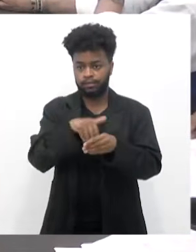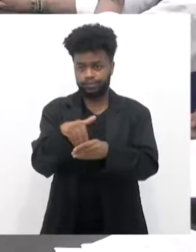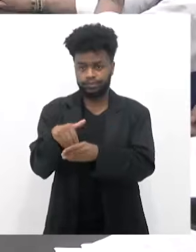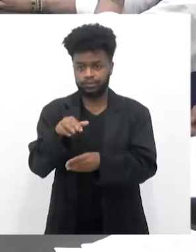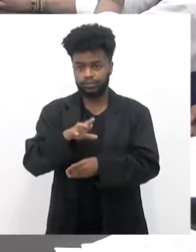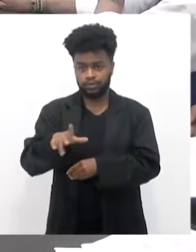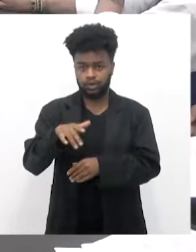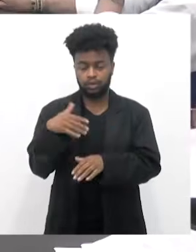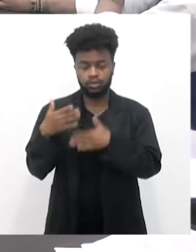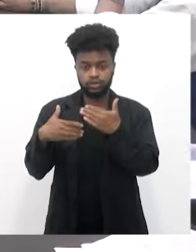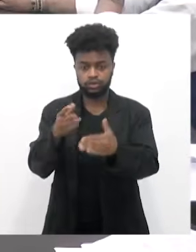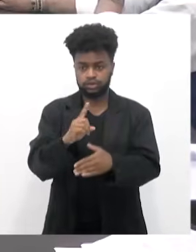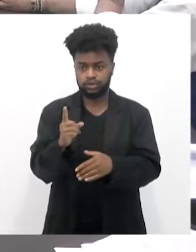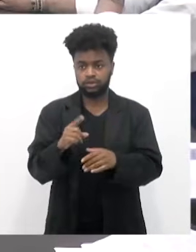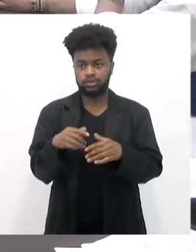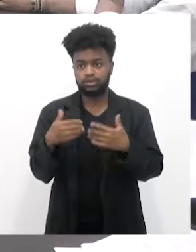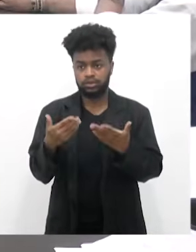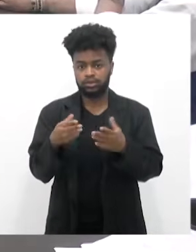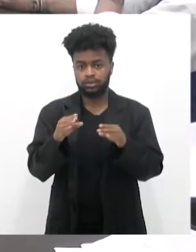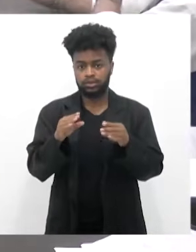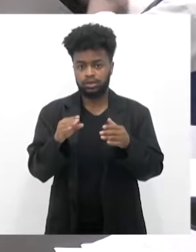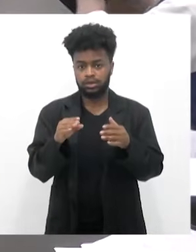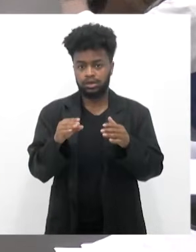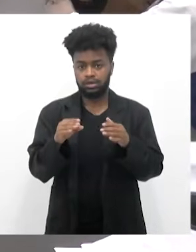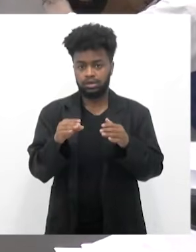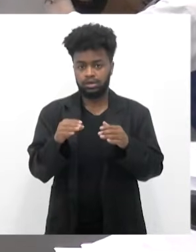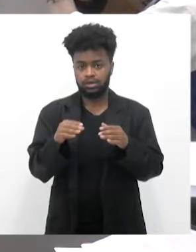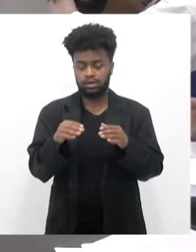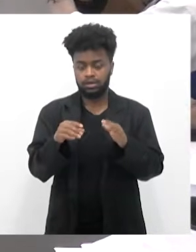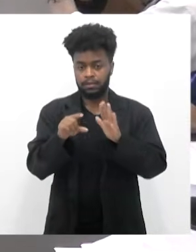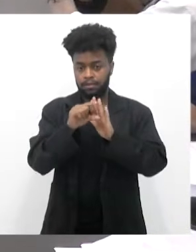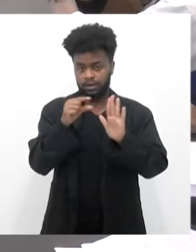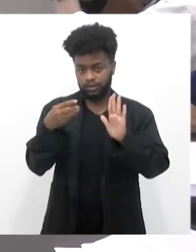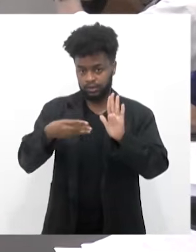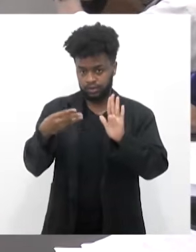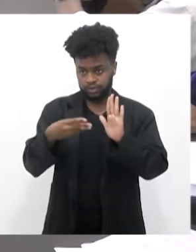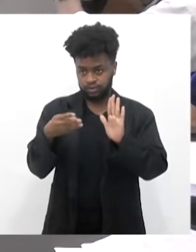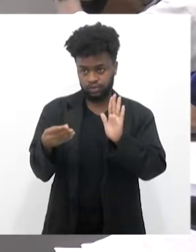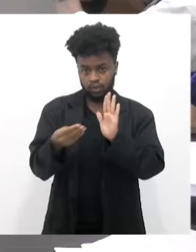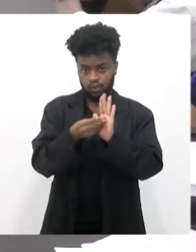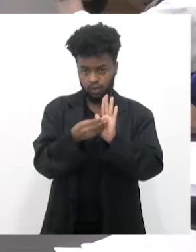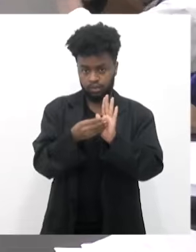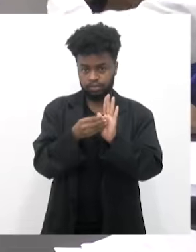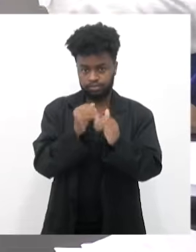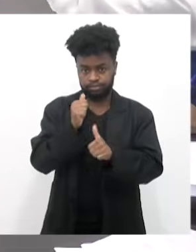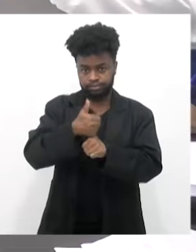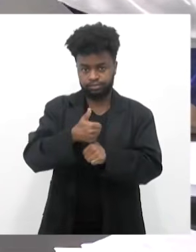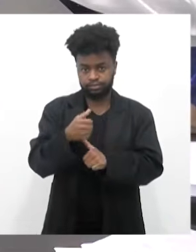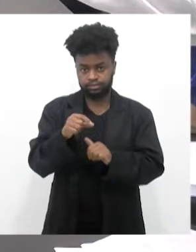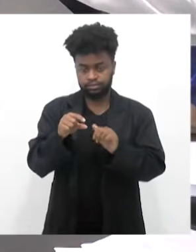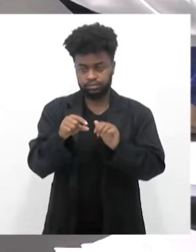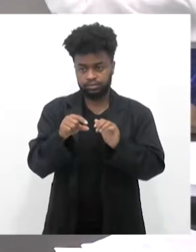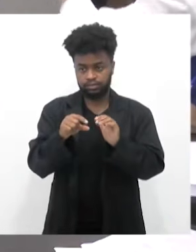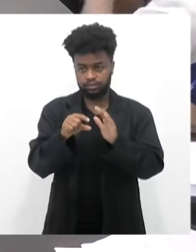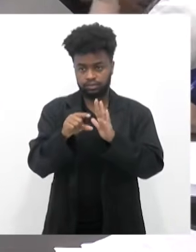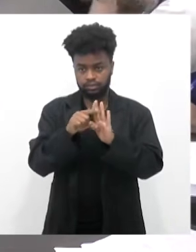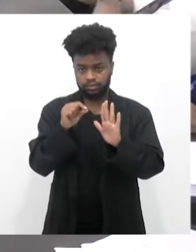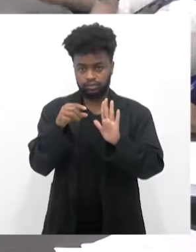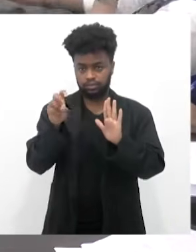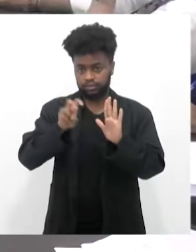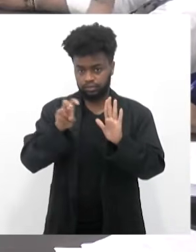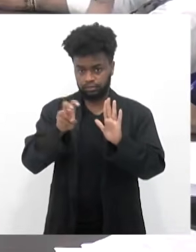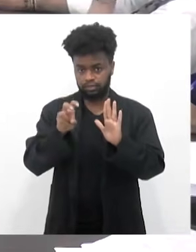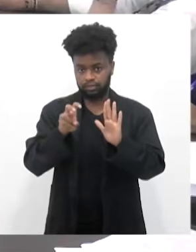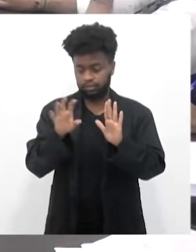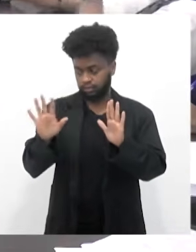Sim. Então a gente traz o parágrafo 3º para o artigo 5º. E essa redação da Constituição está Não, perfeita. só um